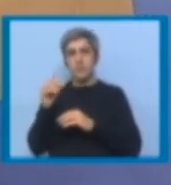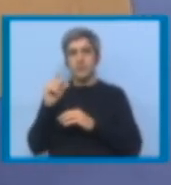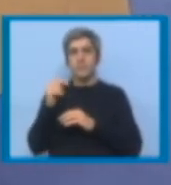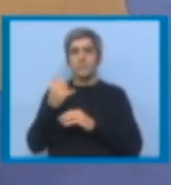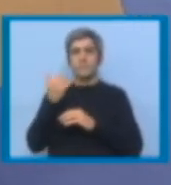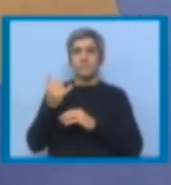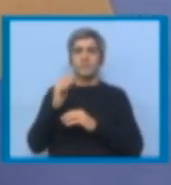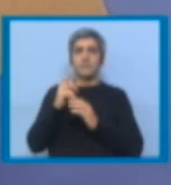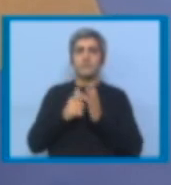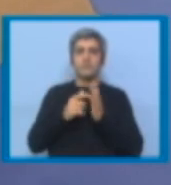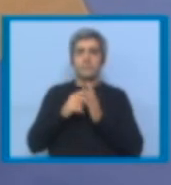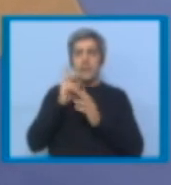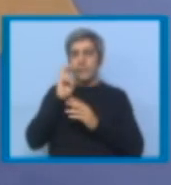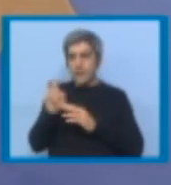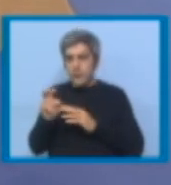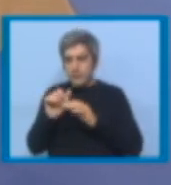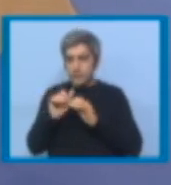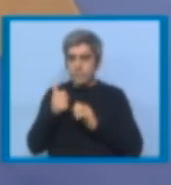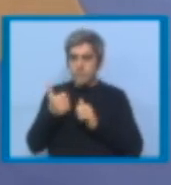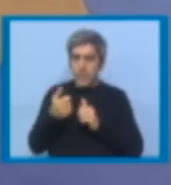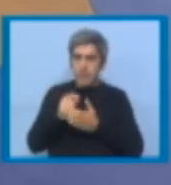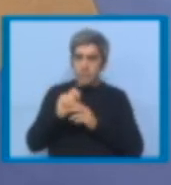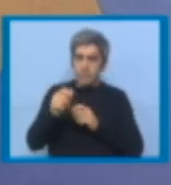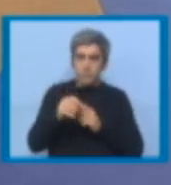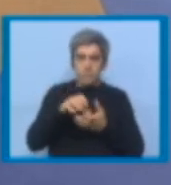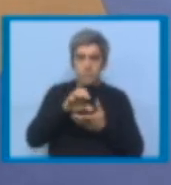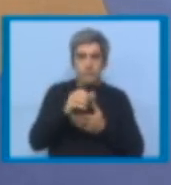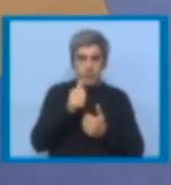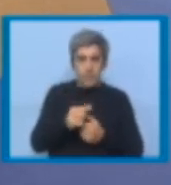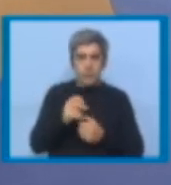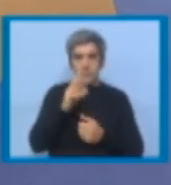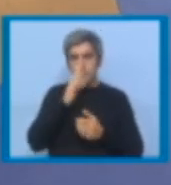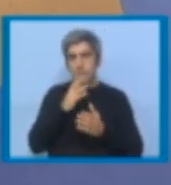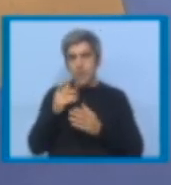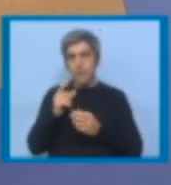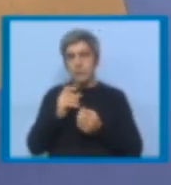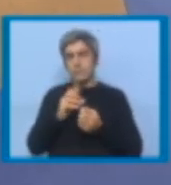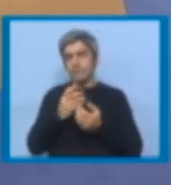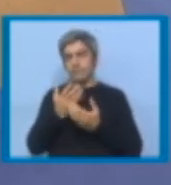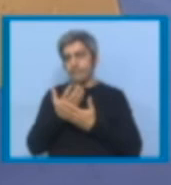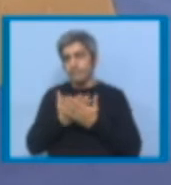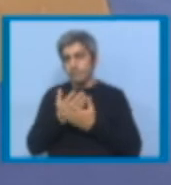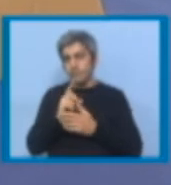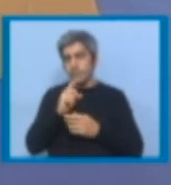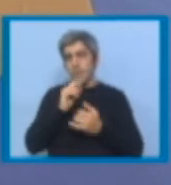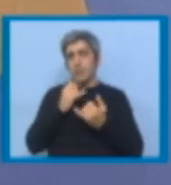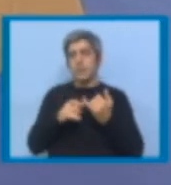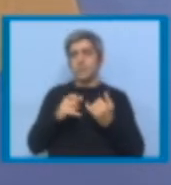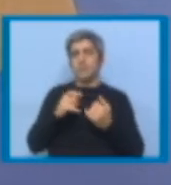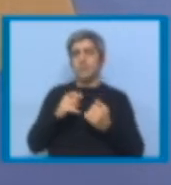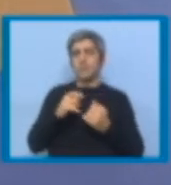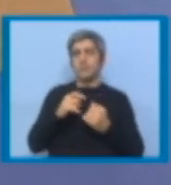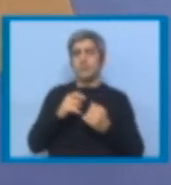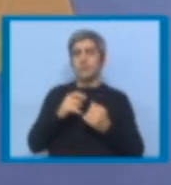também, quando é preciso ir ver se foram bem aplicados ou não, se não houver esse lado burocrático, arriscamos-nos a que não